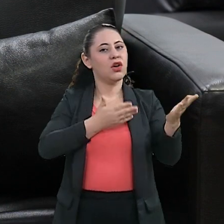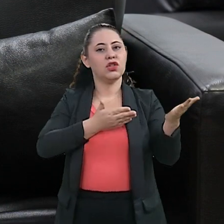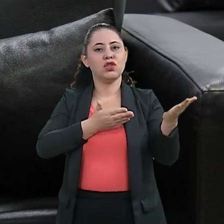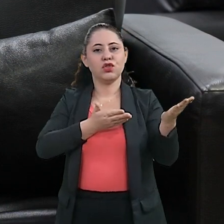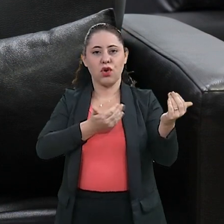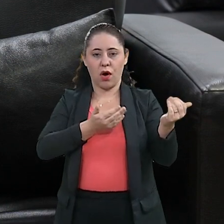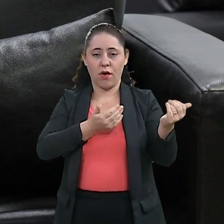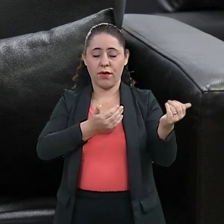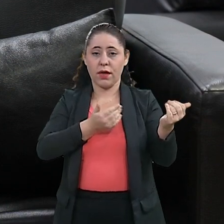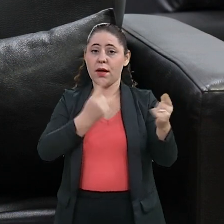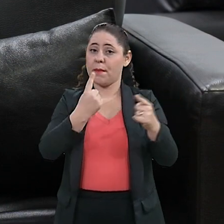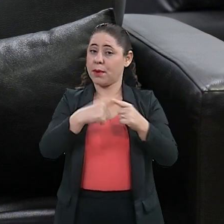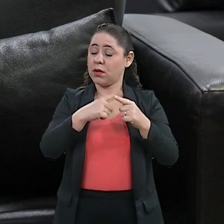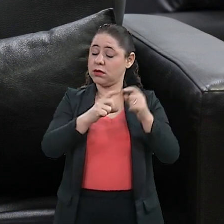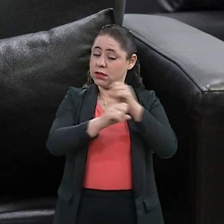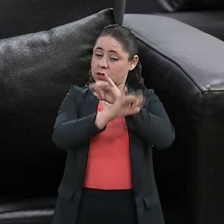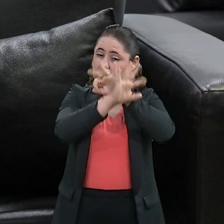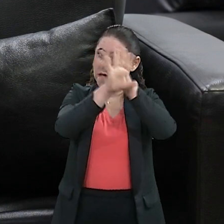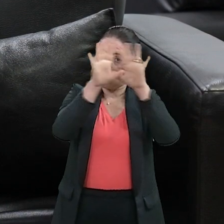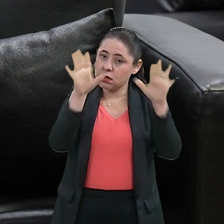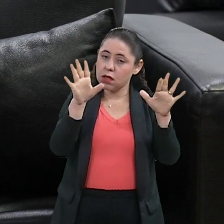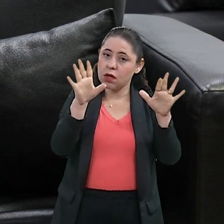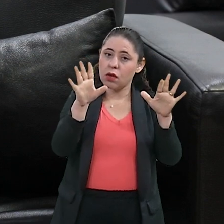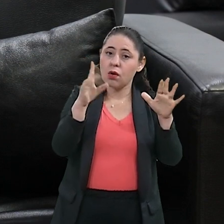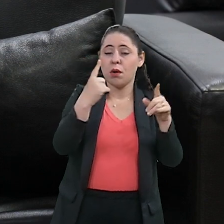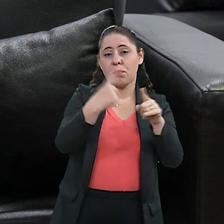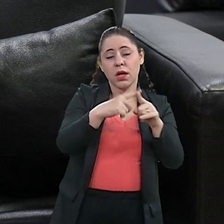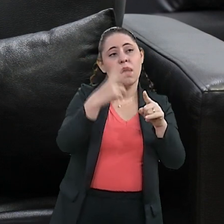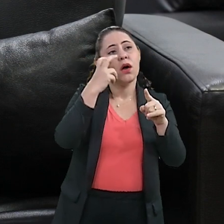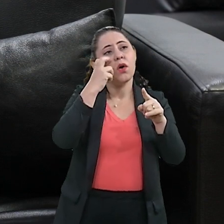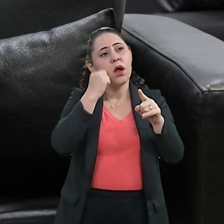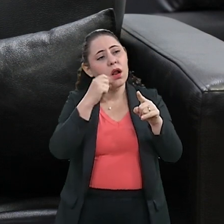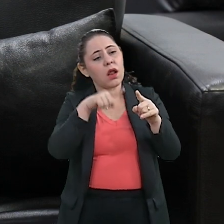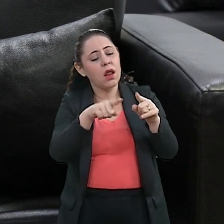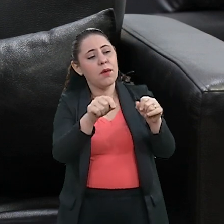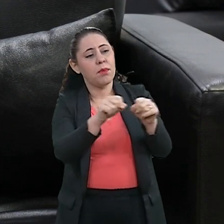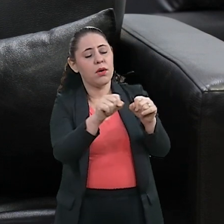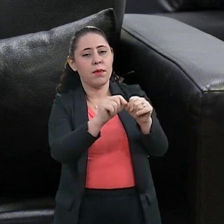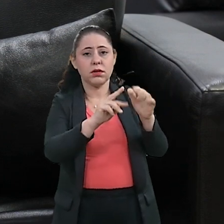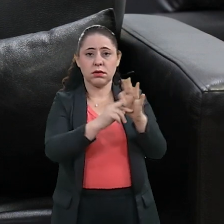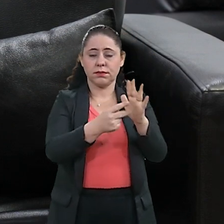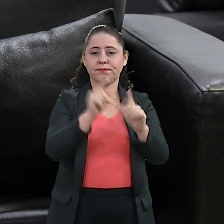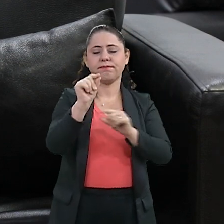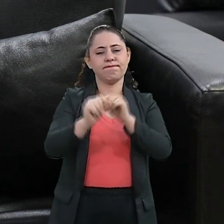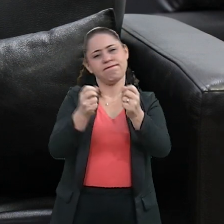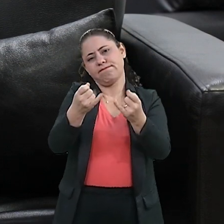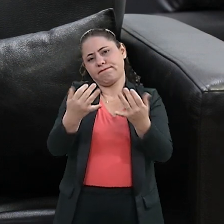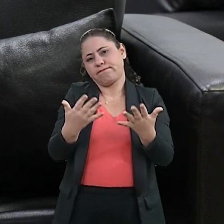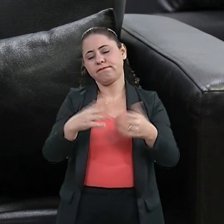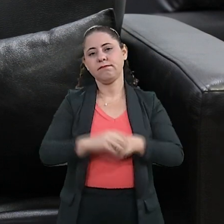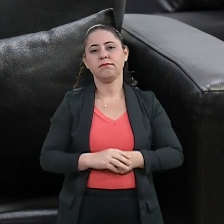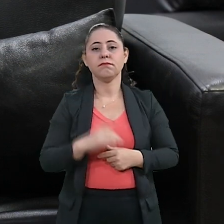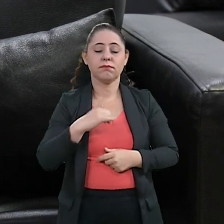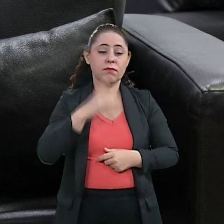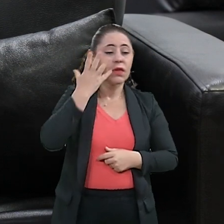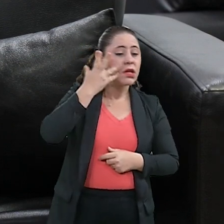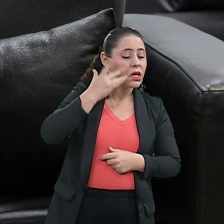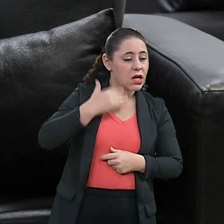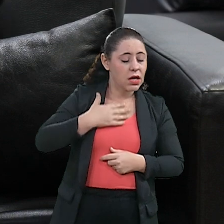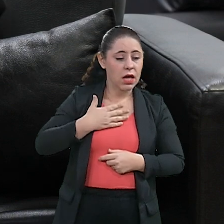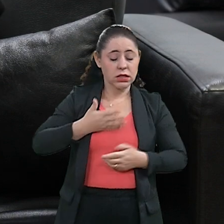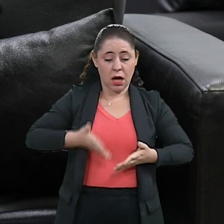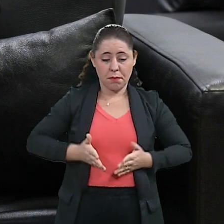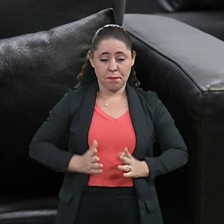vontade da criança ou do adolescente, já esclarecendo a sua origem, né? Sempre conversar naquele sentido, olha,